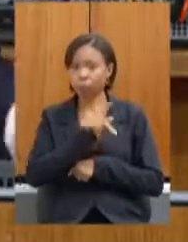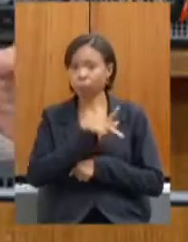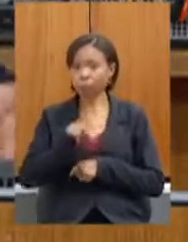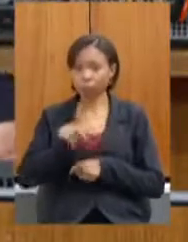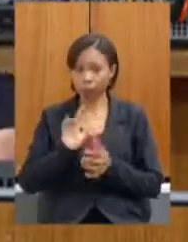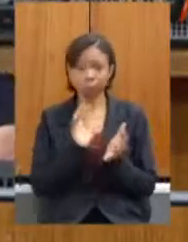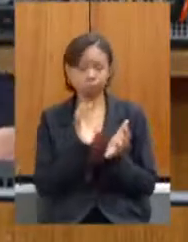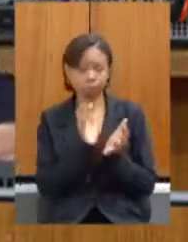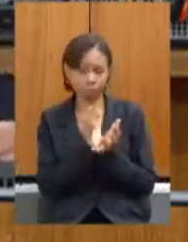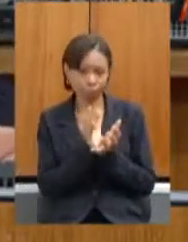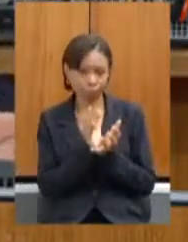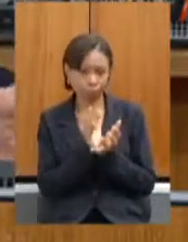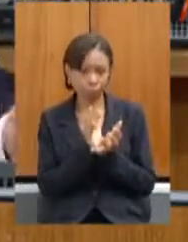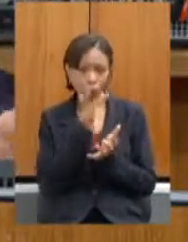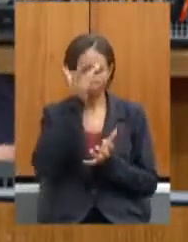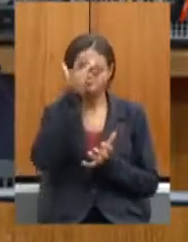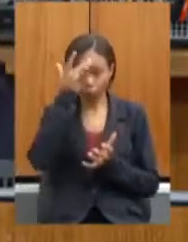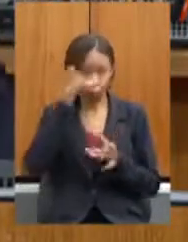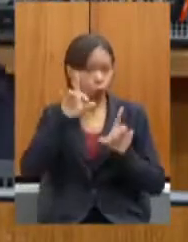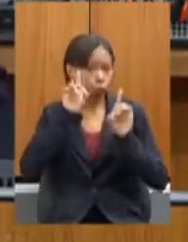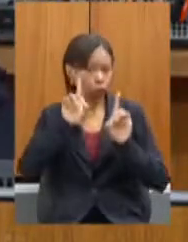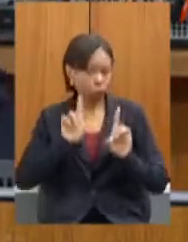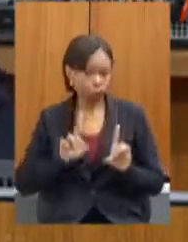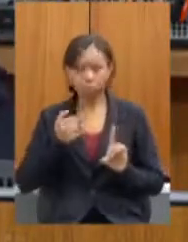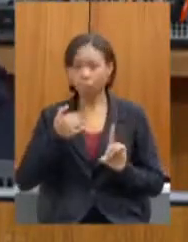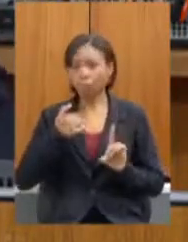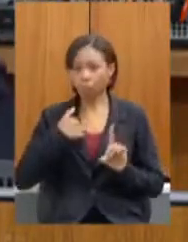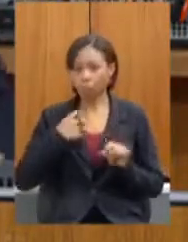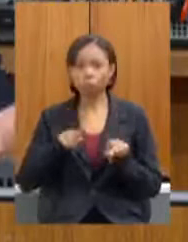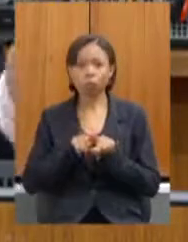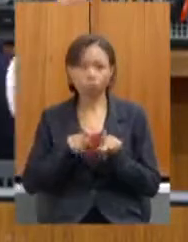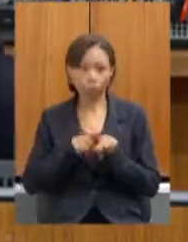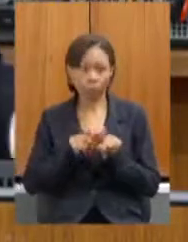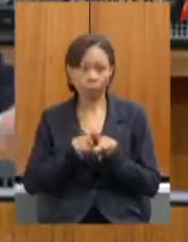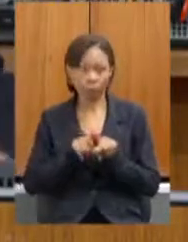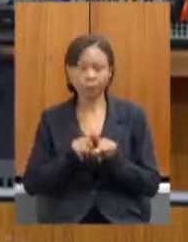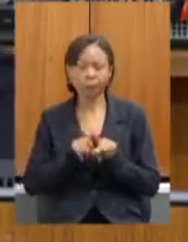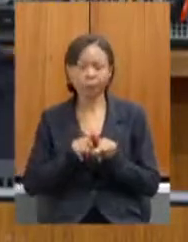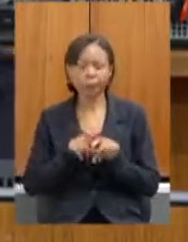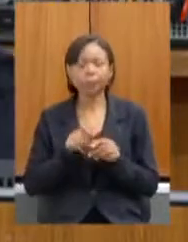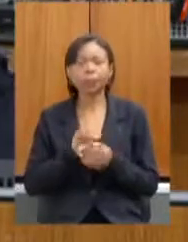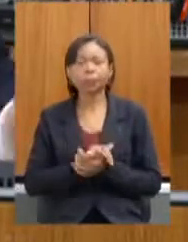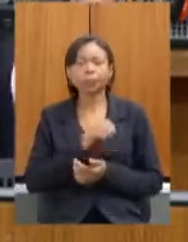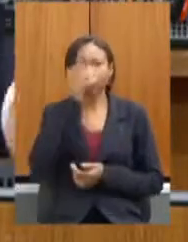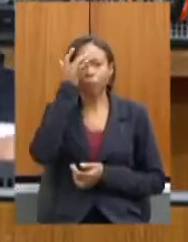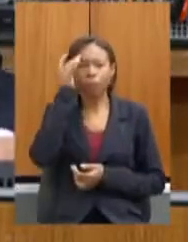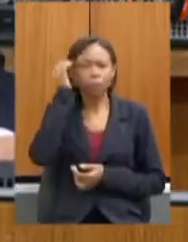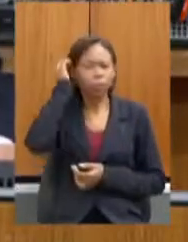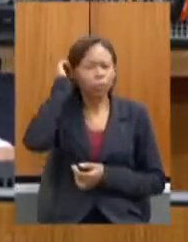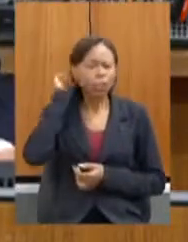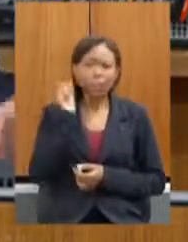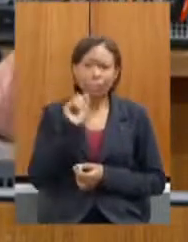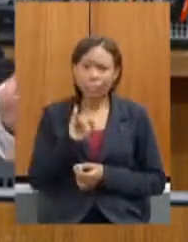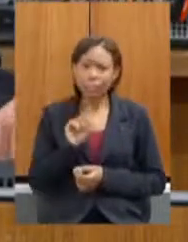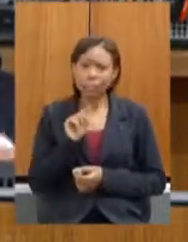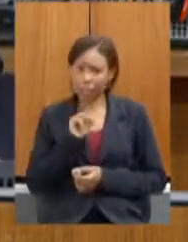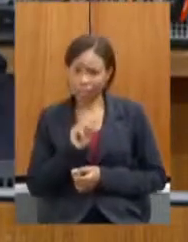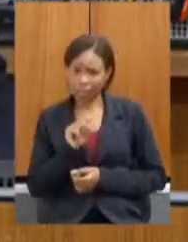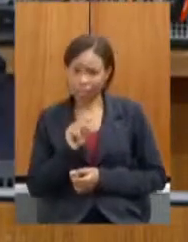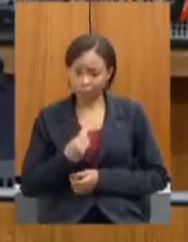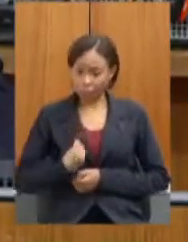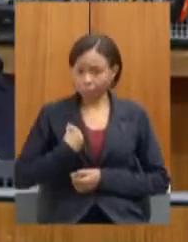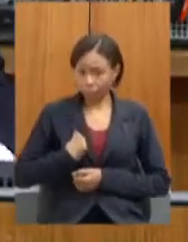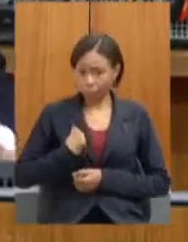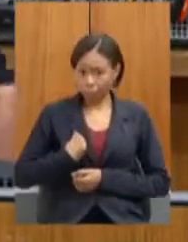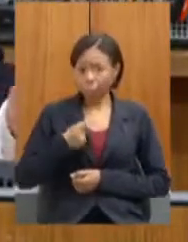de defesa dos direitos da pessoa com deficiência da cor também sou membro titular que em relação a secretária se ele tivesse aqui eu tenho certeza que ele